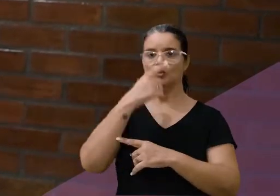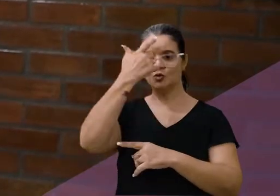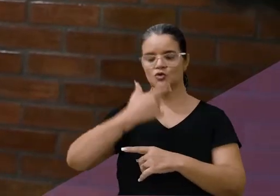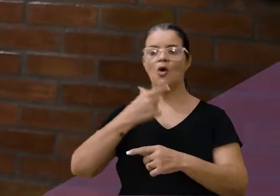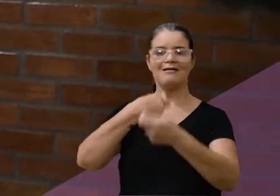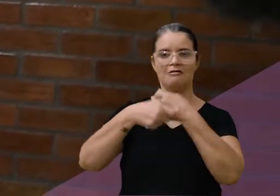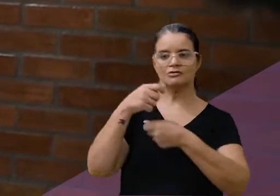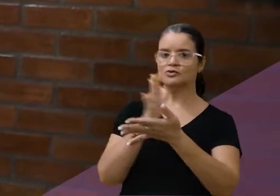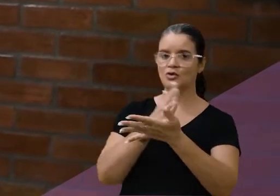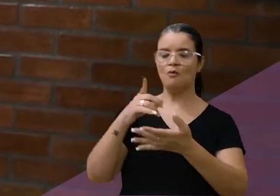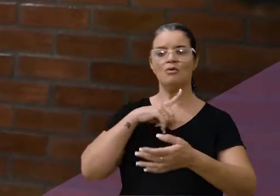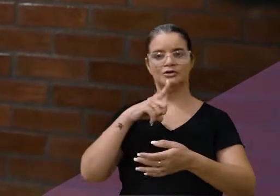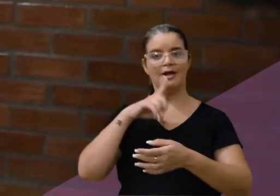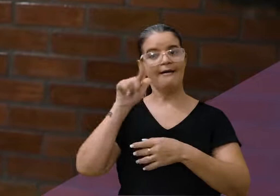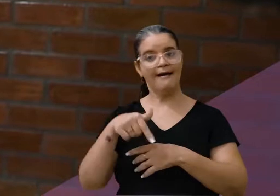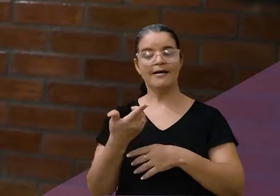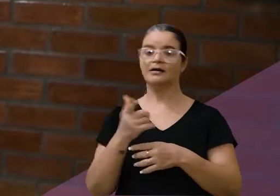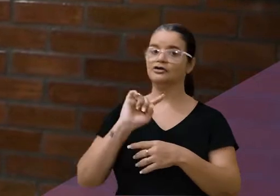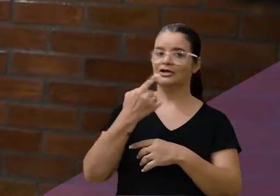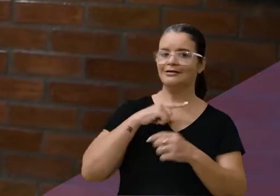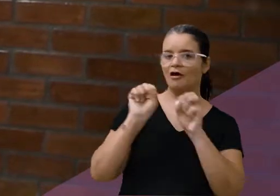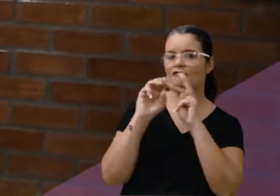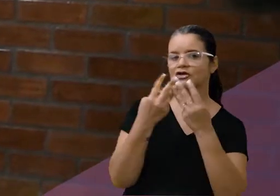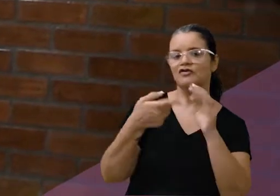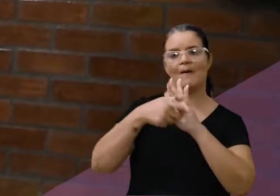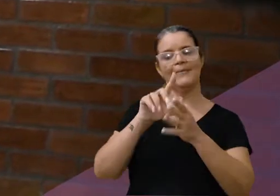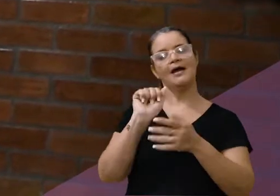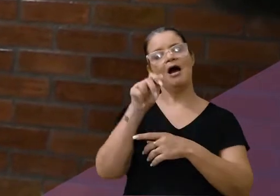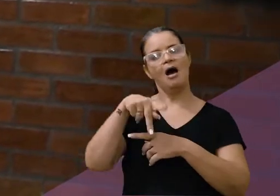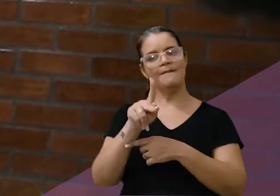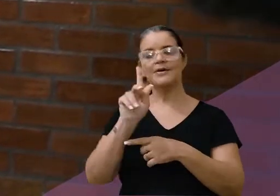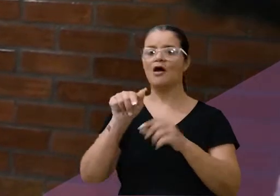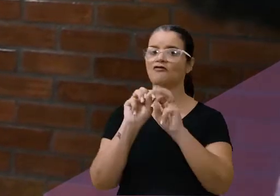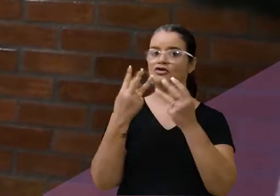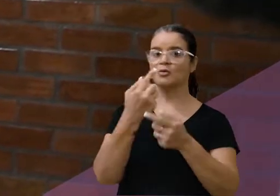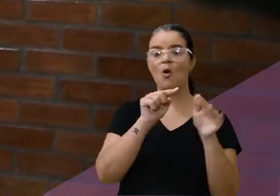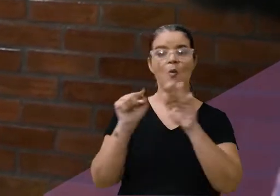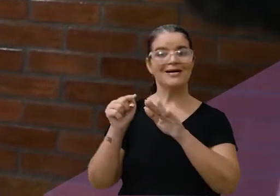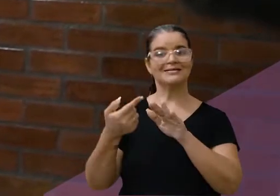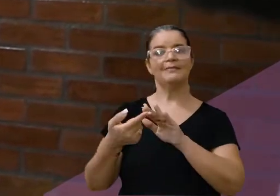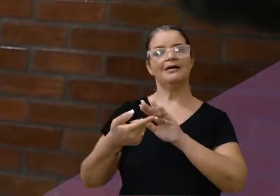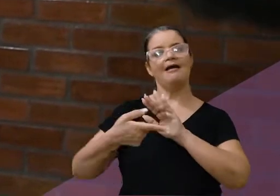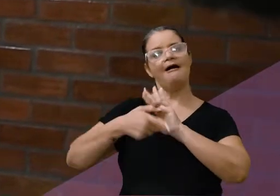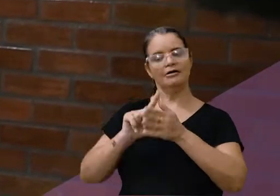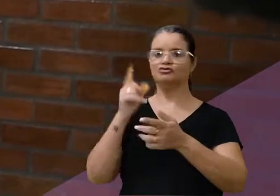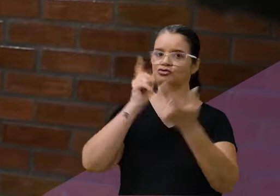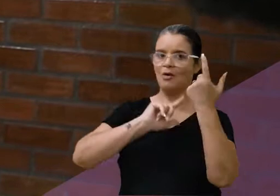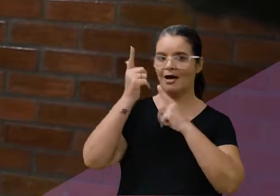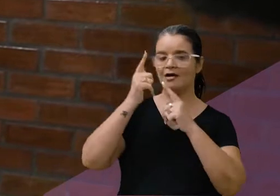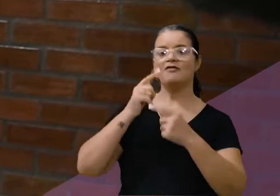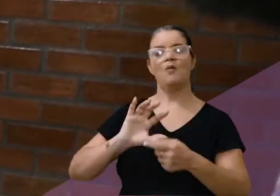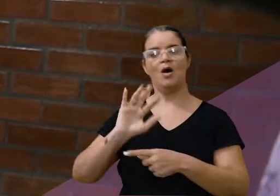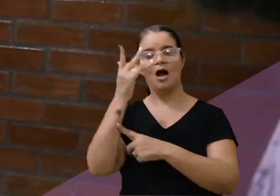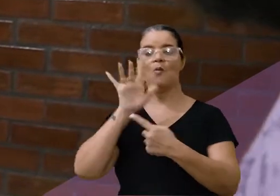tem algumas ações. A gente tem um festival pré-AMP, que é o festival que acontece uma semana antes do carnaval. É